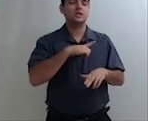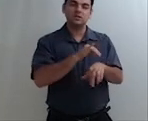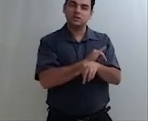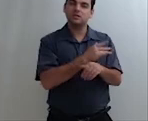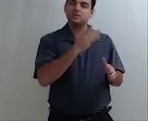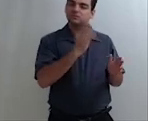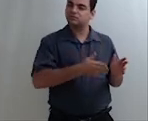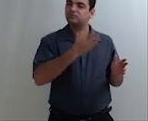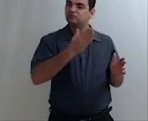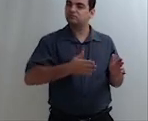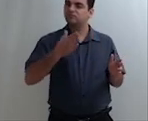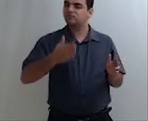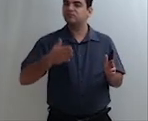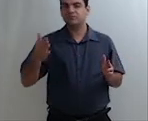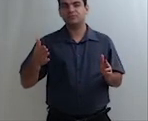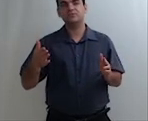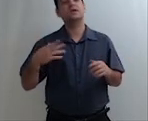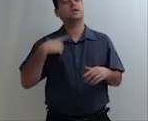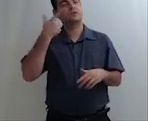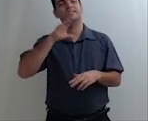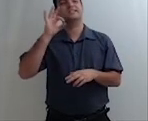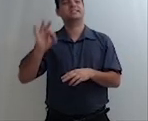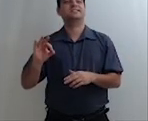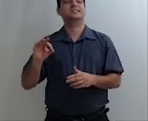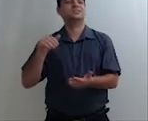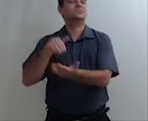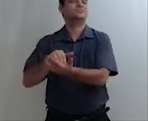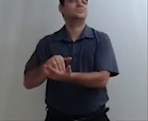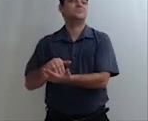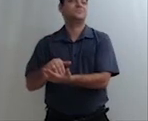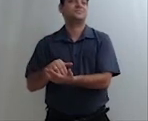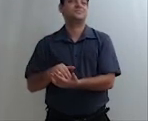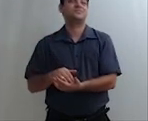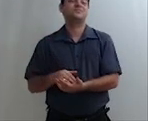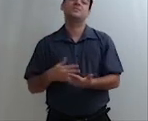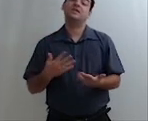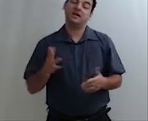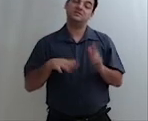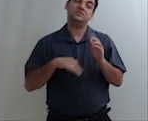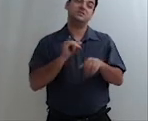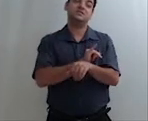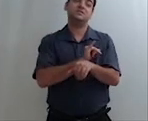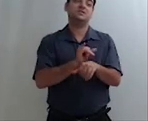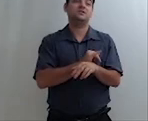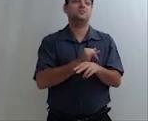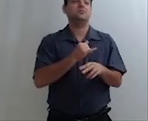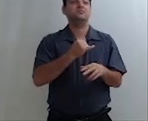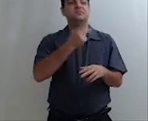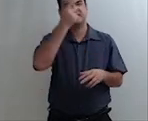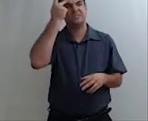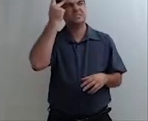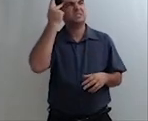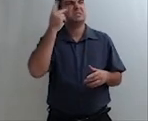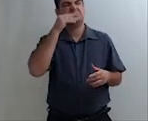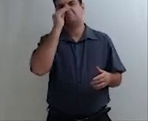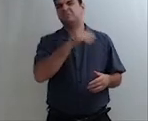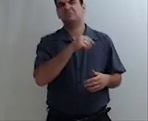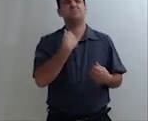de modo que graves defeitos ao procedimento realmente impedem admitir valor suficiente